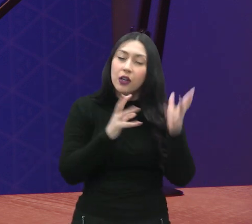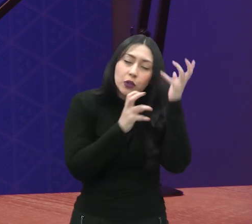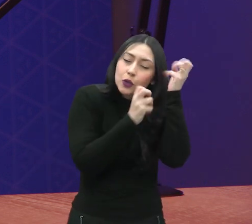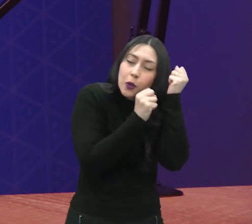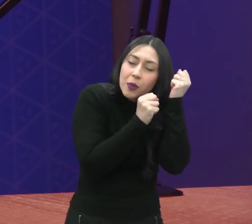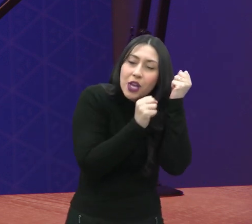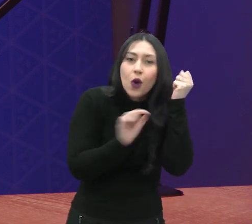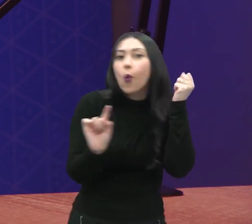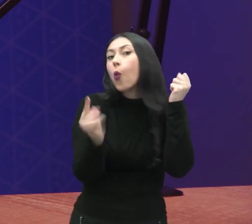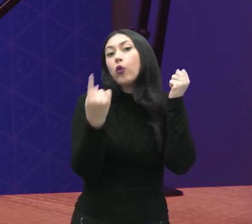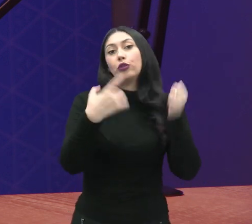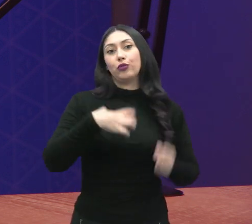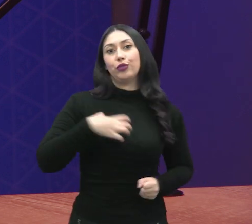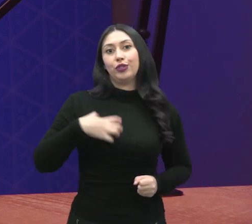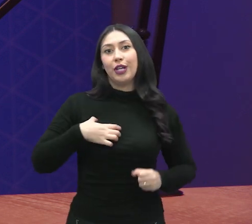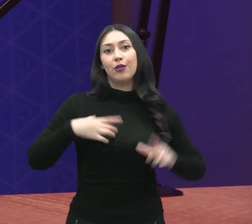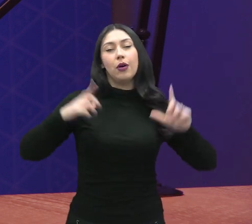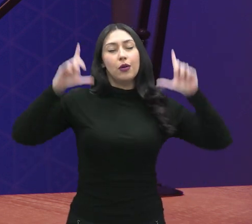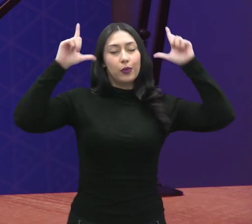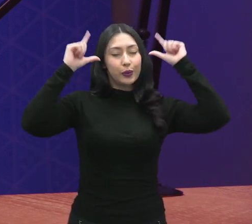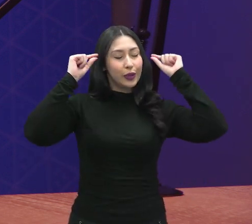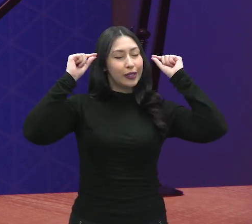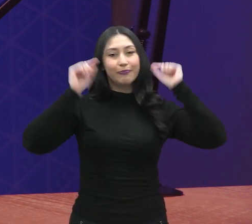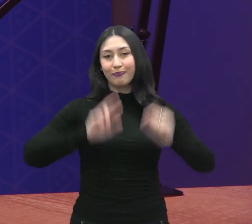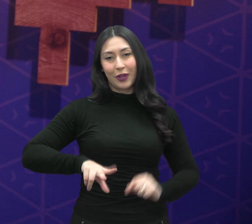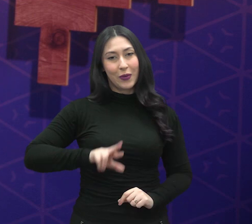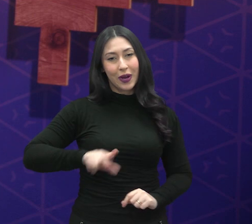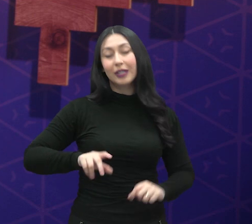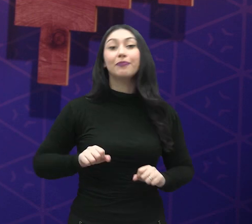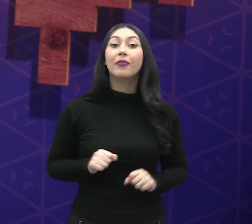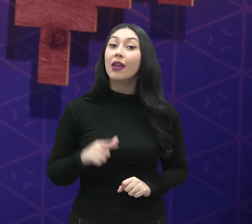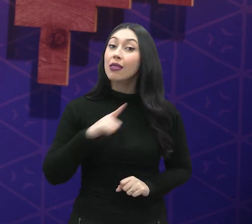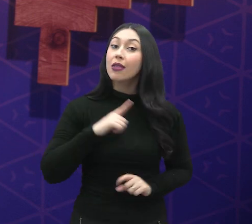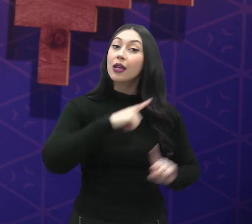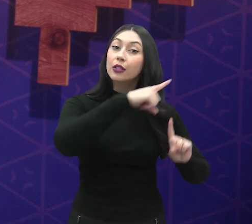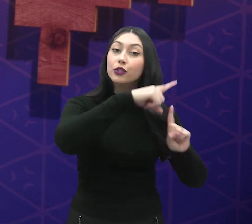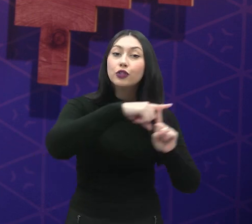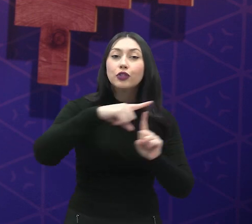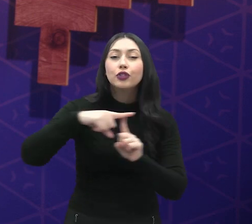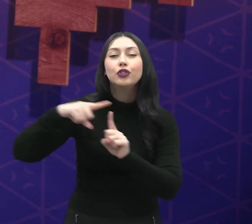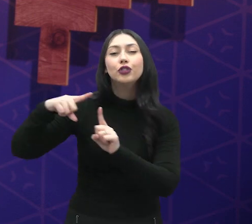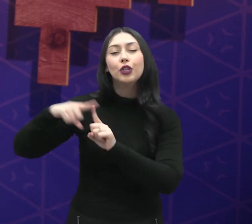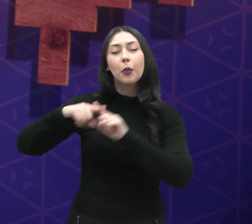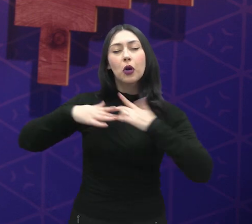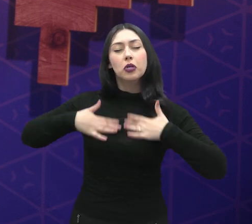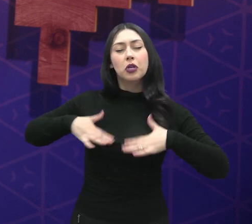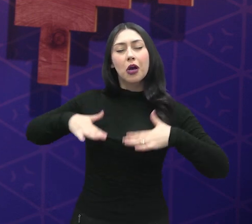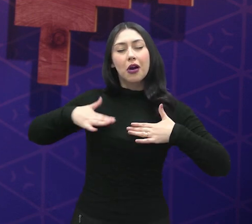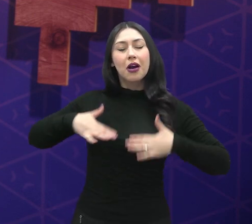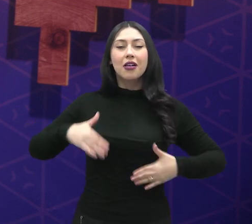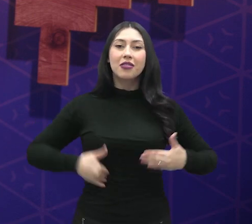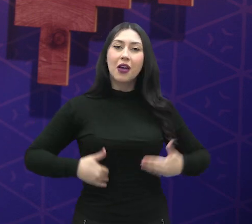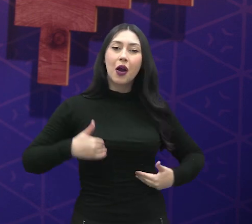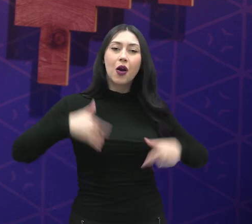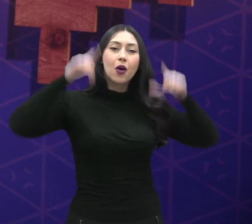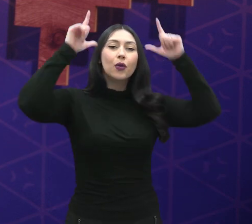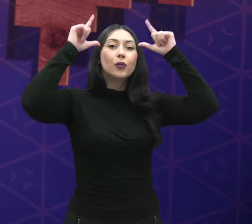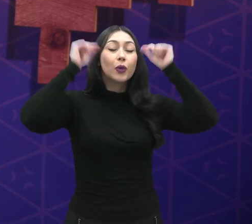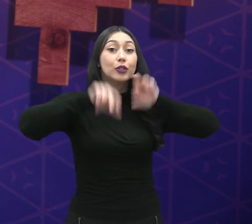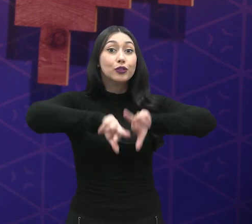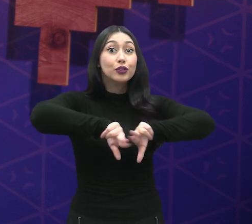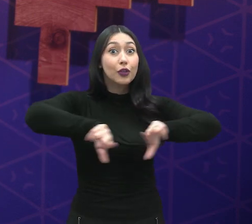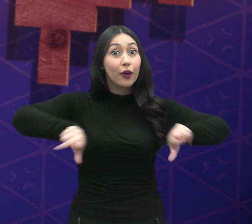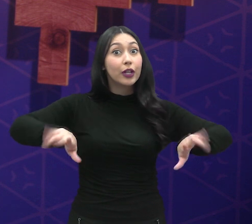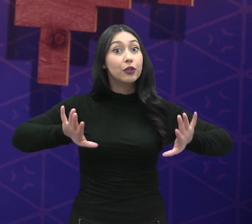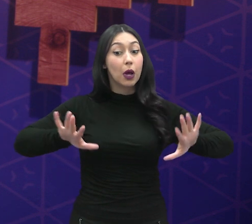que dormir não é o único descanso do qual precisamos. Existem diferentes maneiras de descansar o corpo e acalmar a